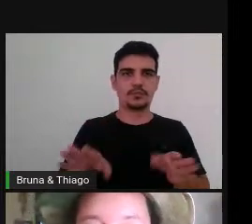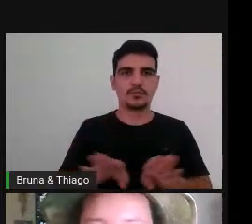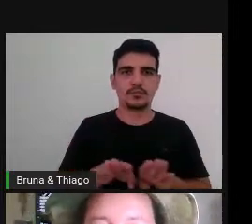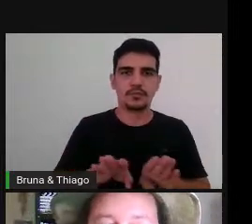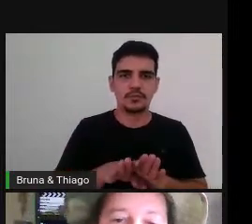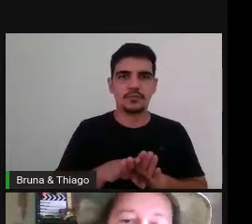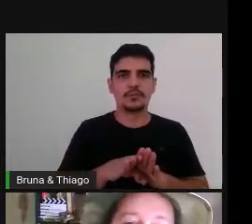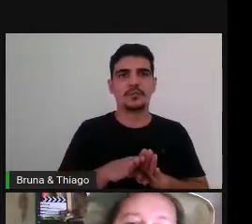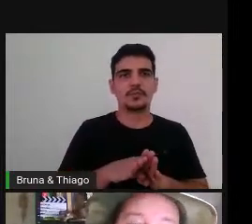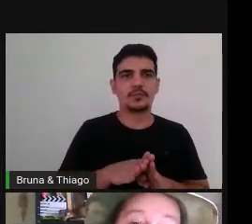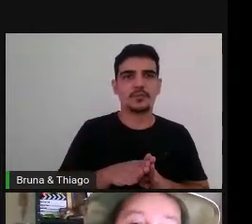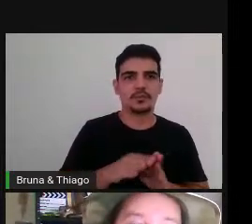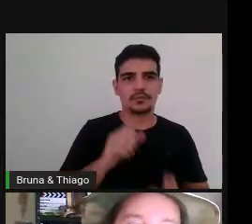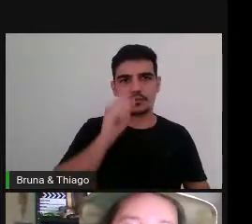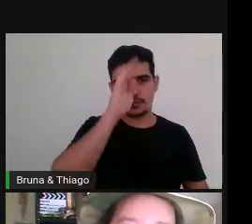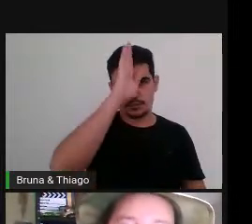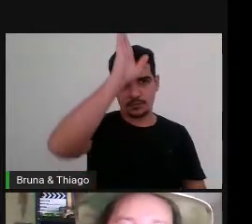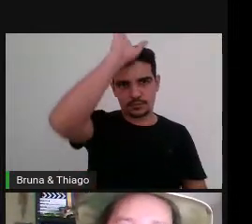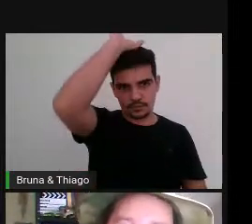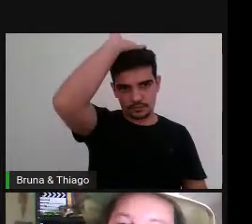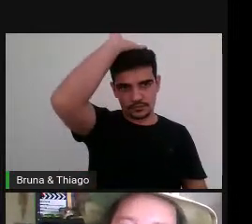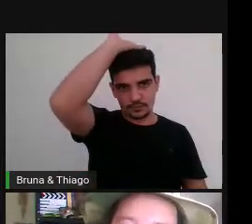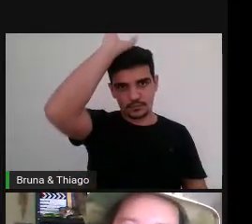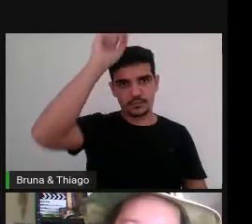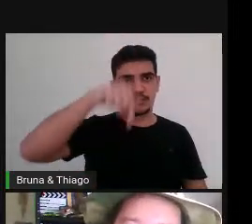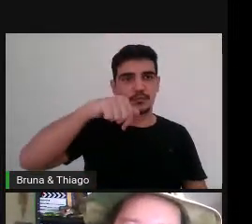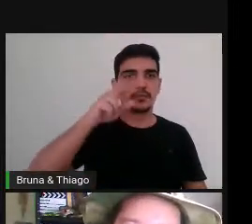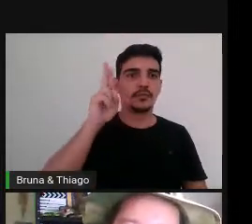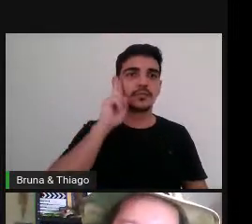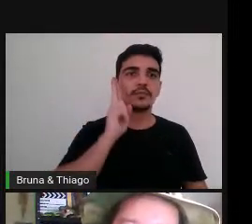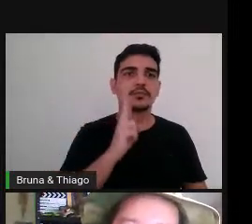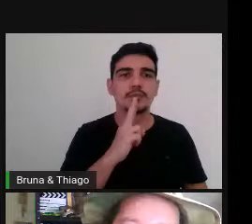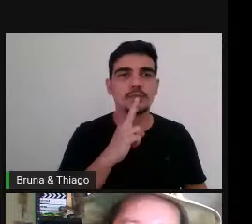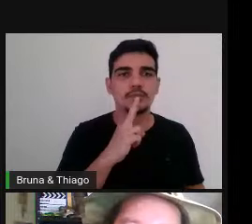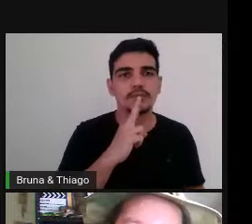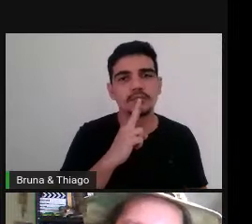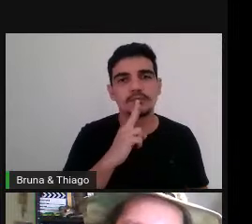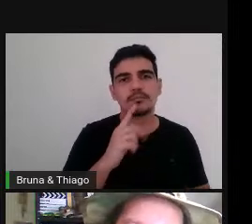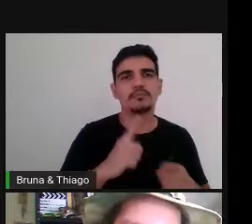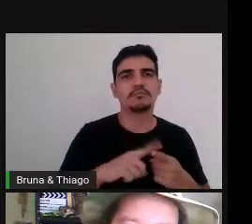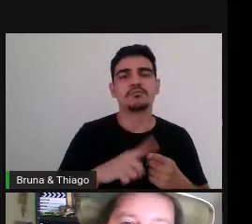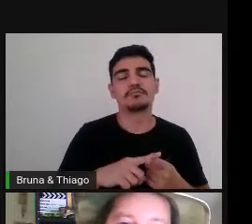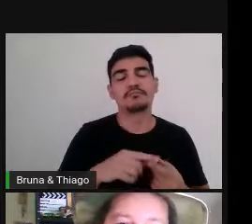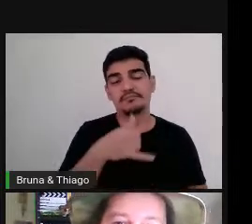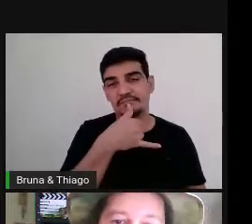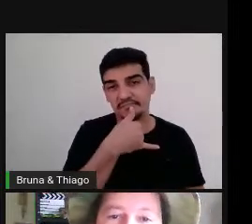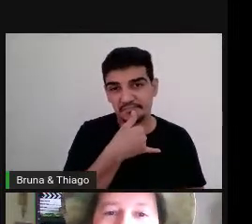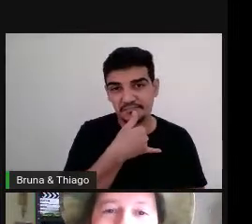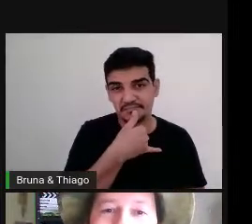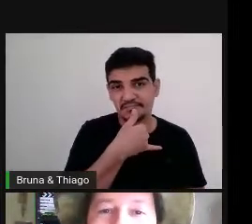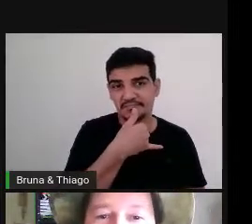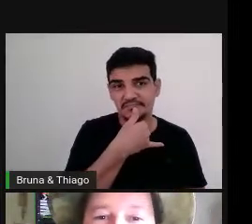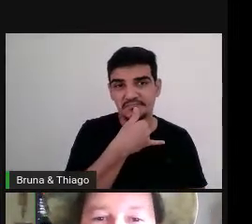um bombeiro, lá aqui também no interior de Rondônia. Eu fiquei triste porque eles tinham um carrapato na cobra, eles não pegaram o carrapato para